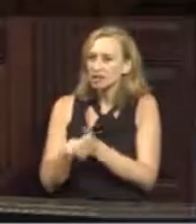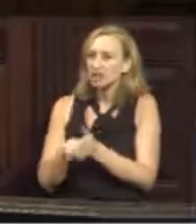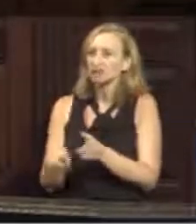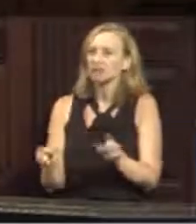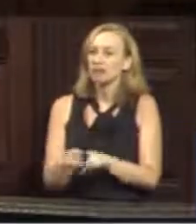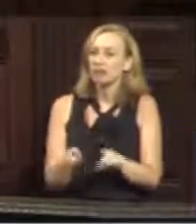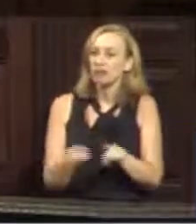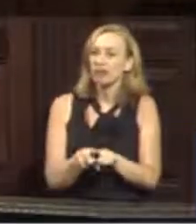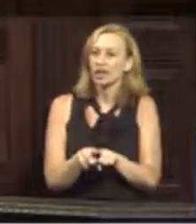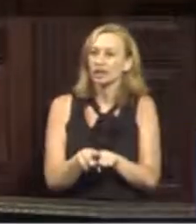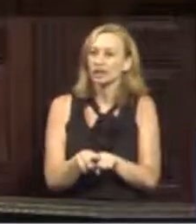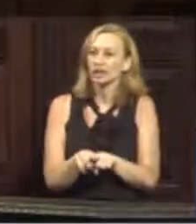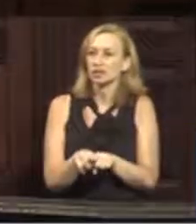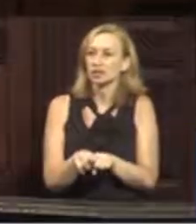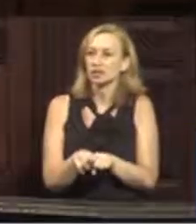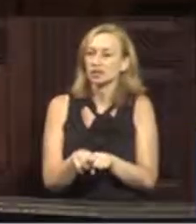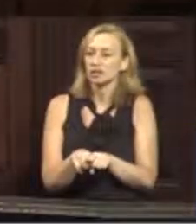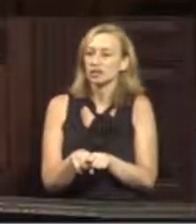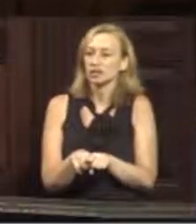também de